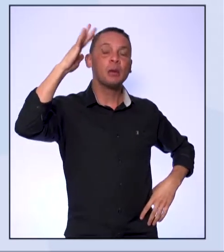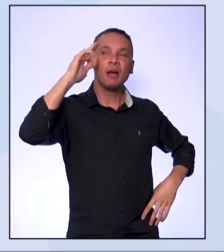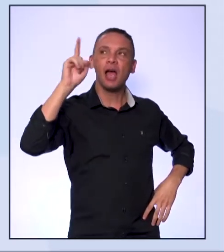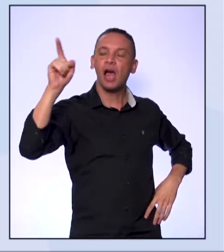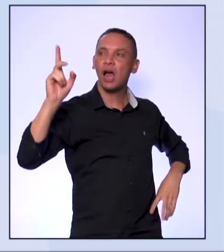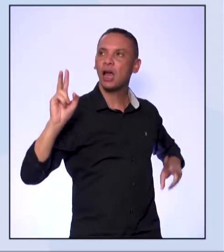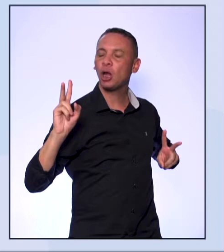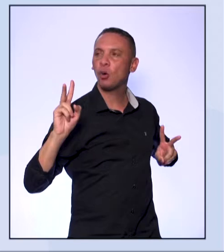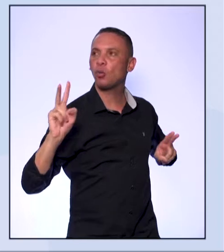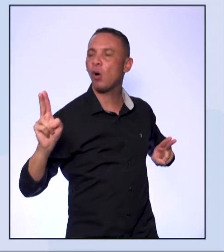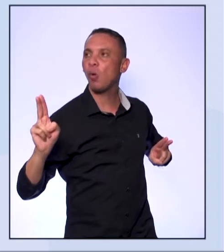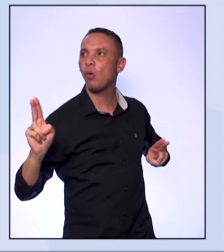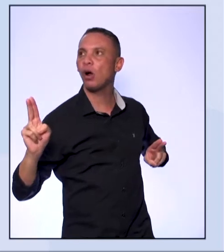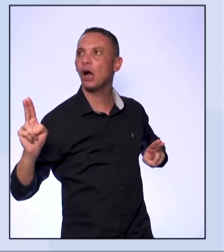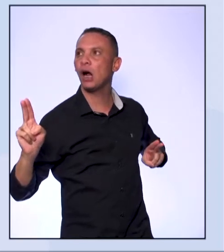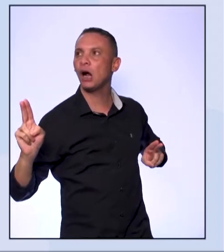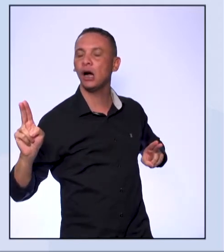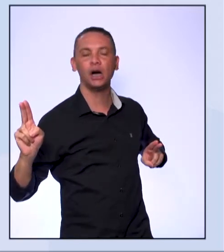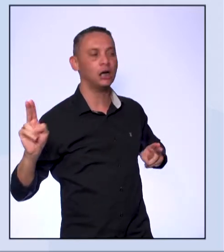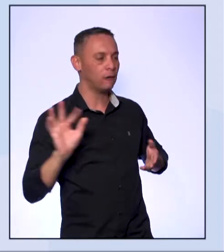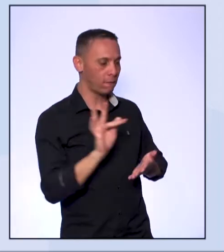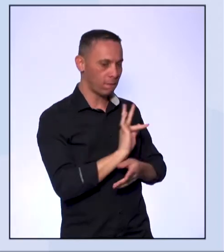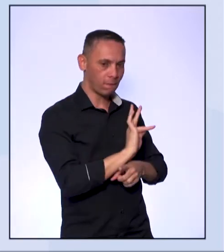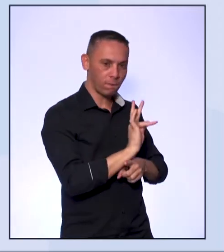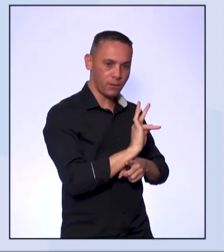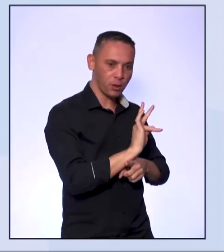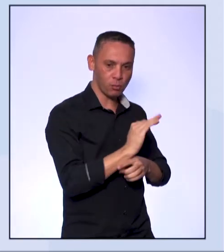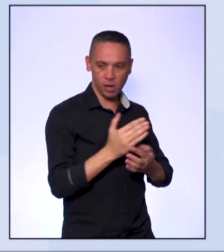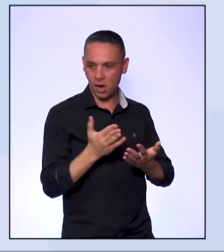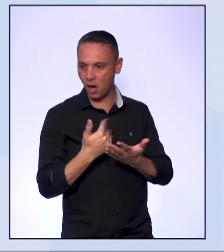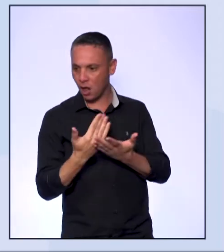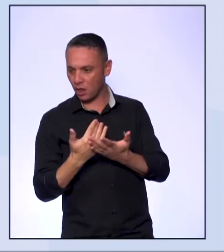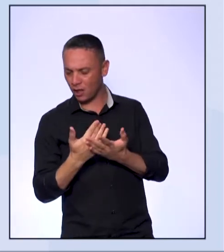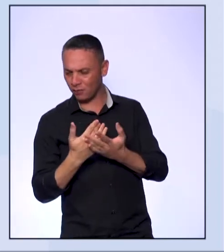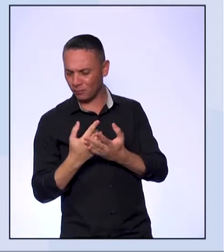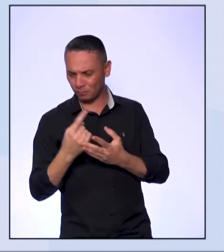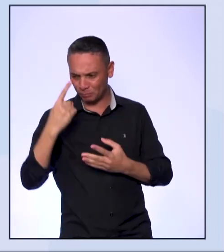e o filme não deu conta de extravasar essa minha